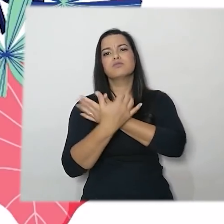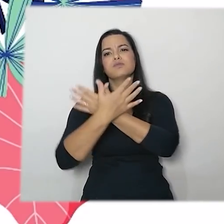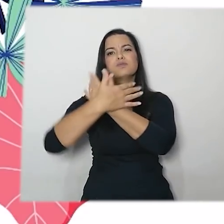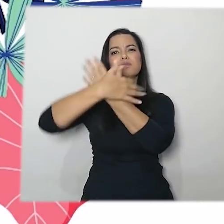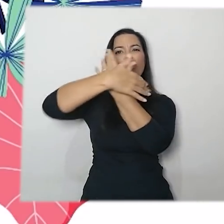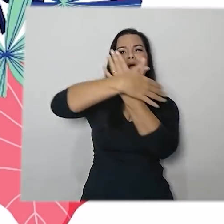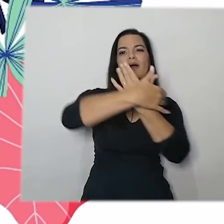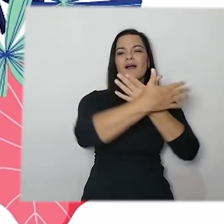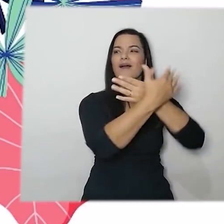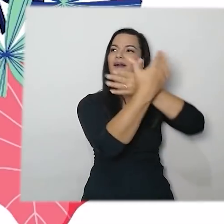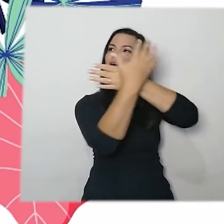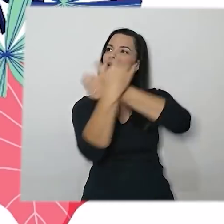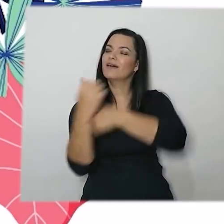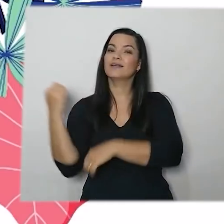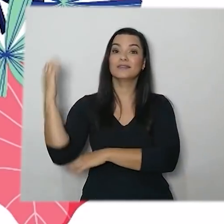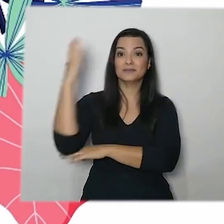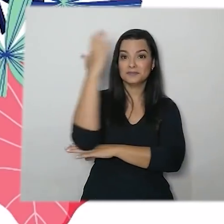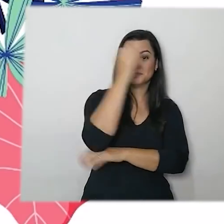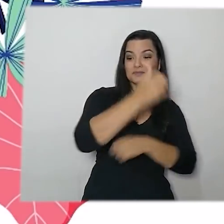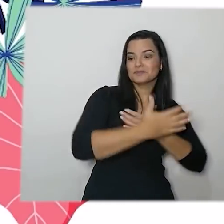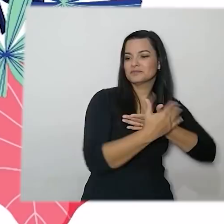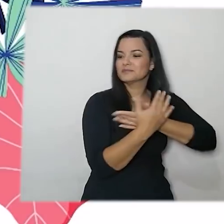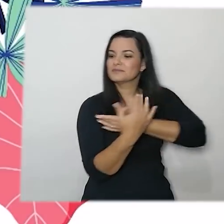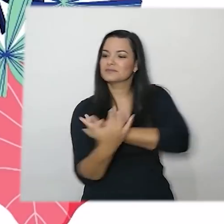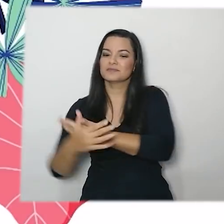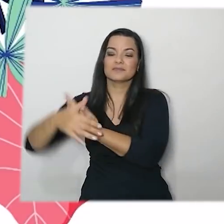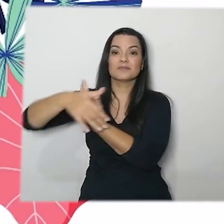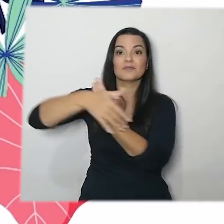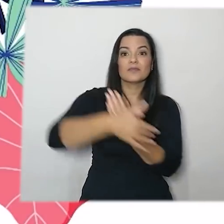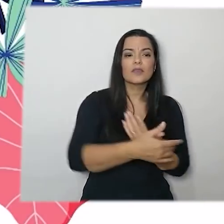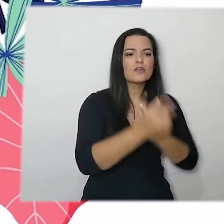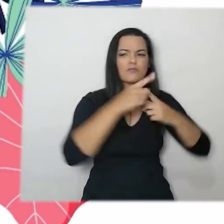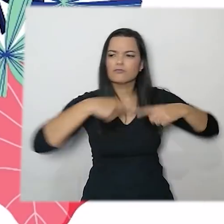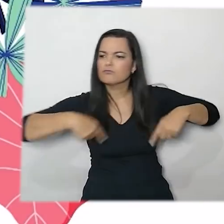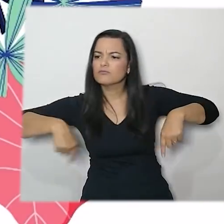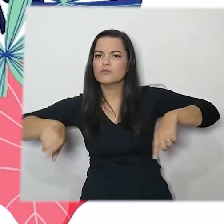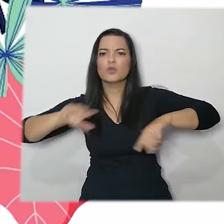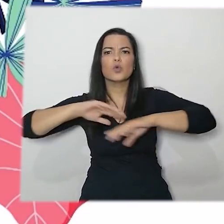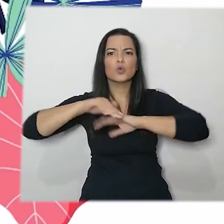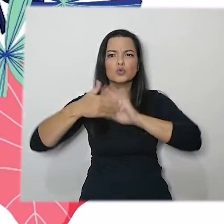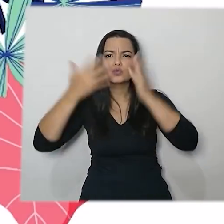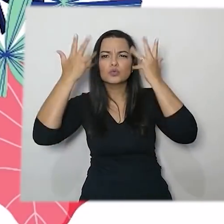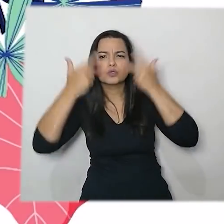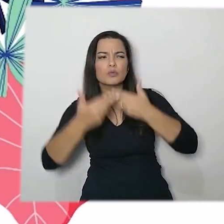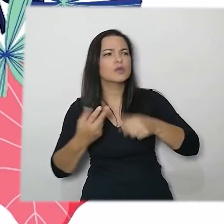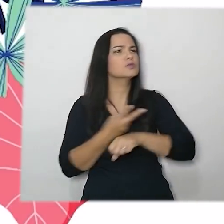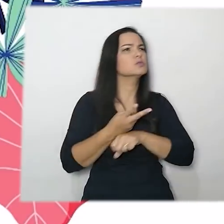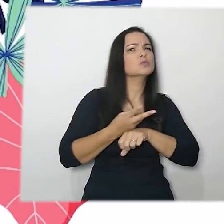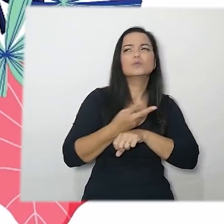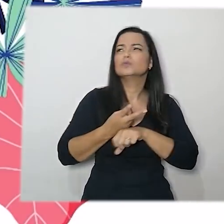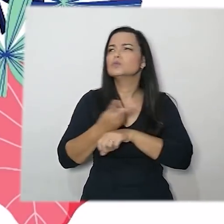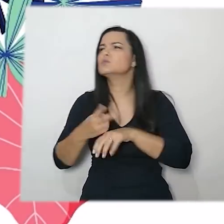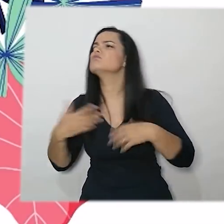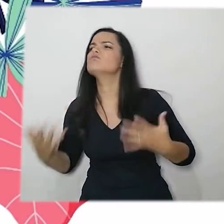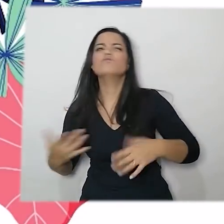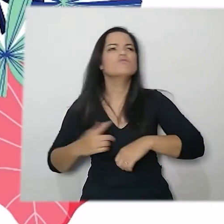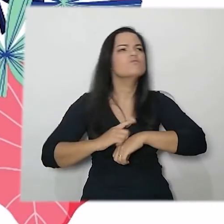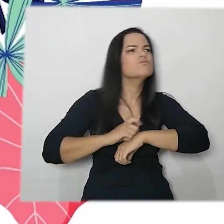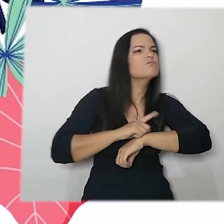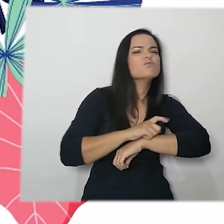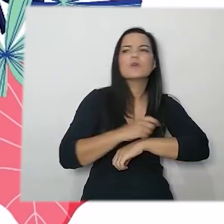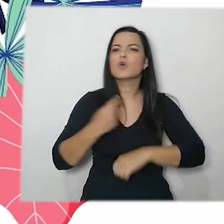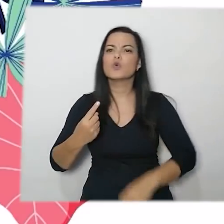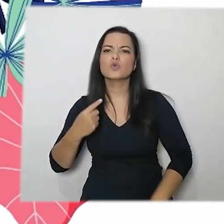pela mata. E os caçadores procuravam pela lagarta. 1, 2, feijão